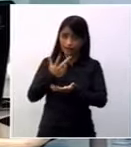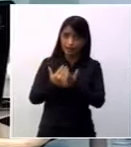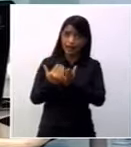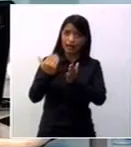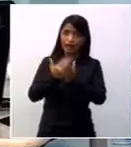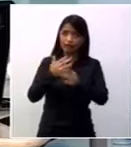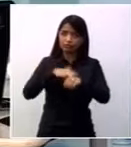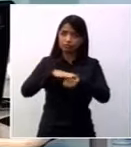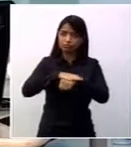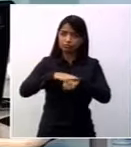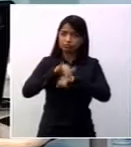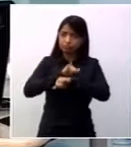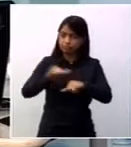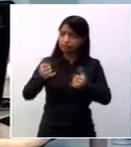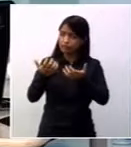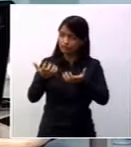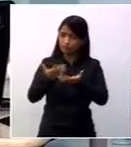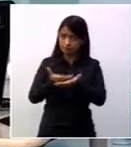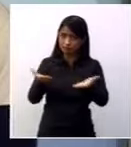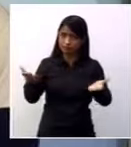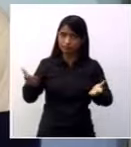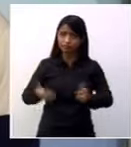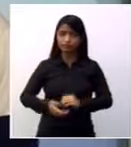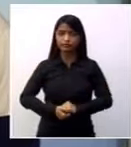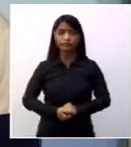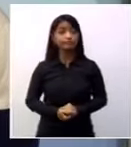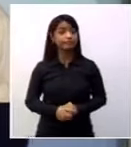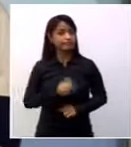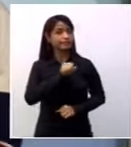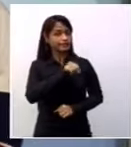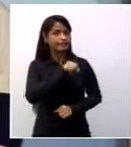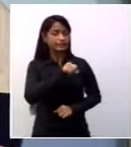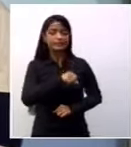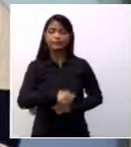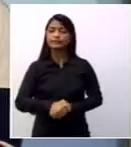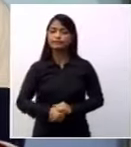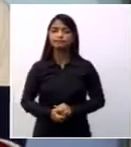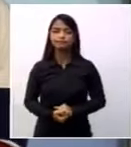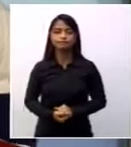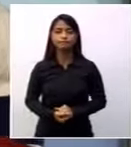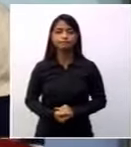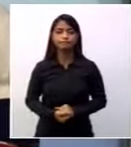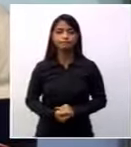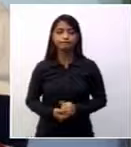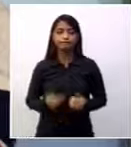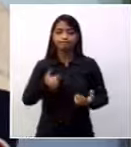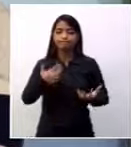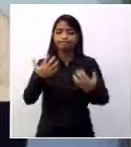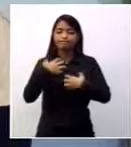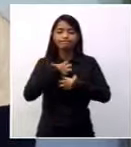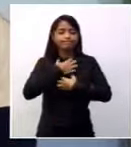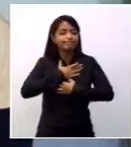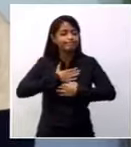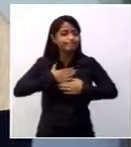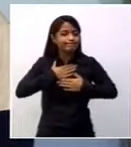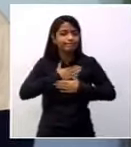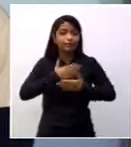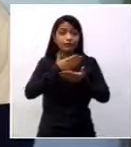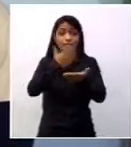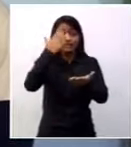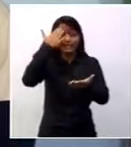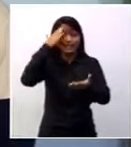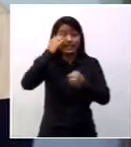nossos alunos, para os nossos professores? Sim, gente. Foi muito gratificante saber que vocês